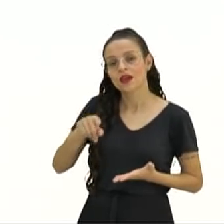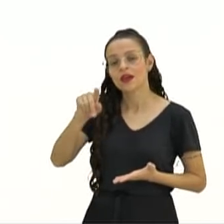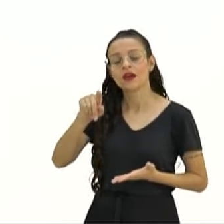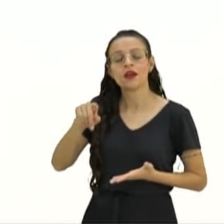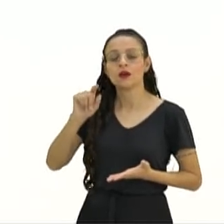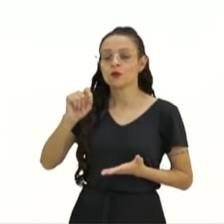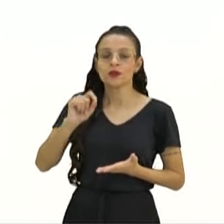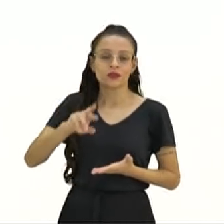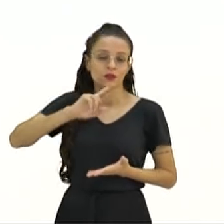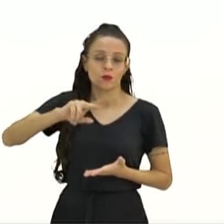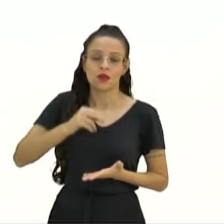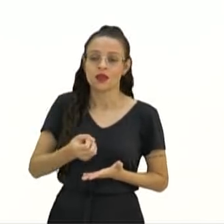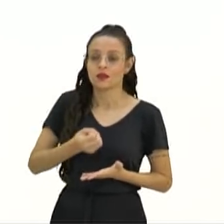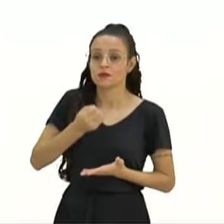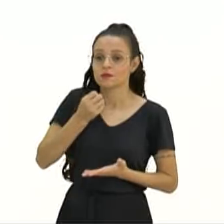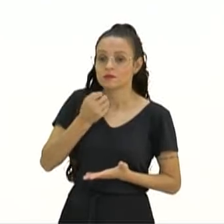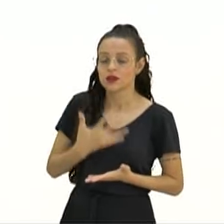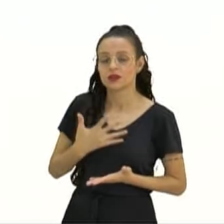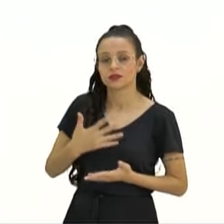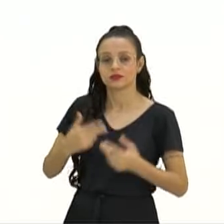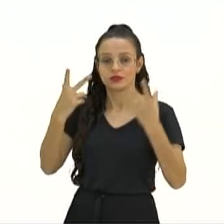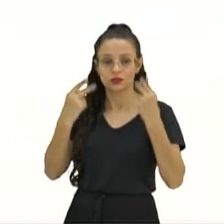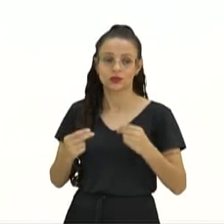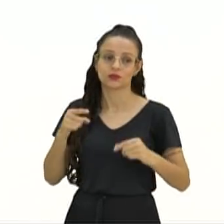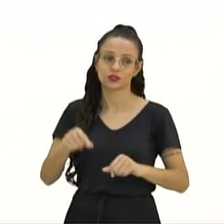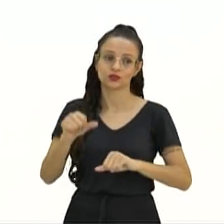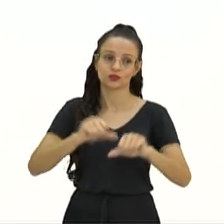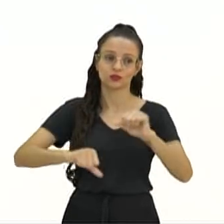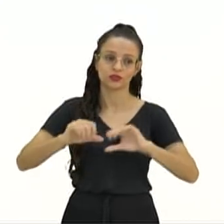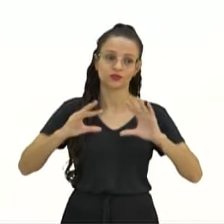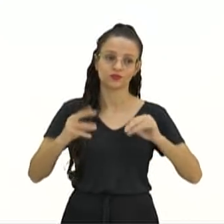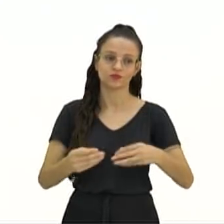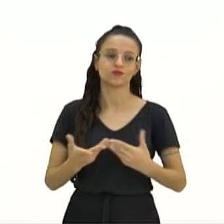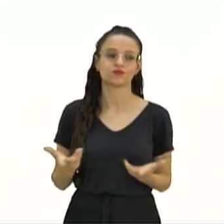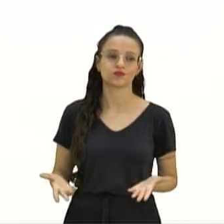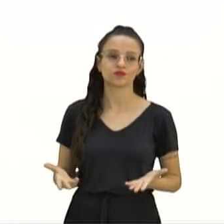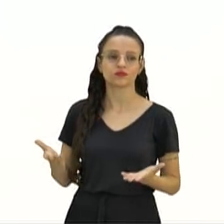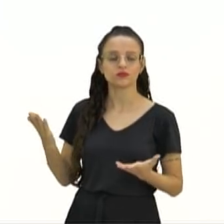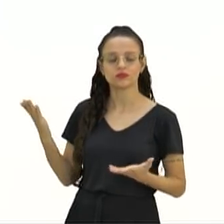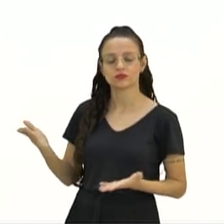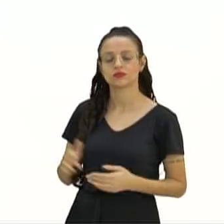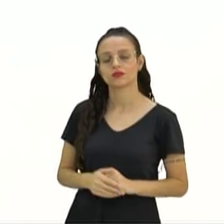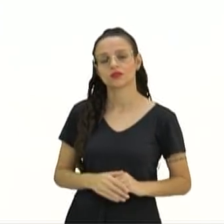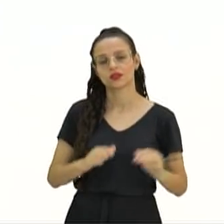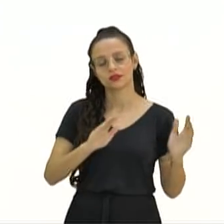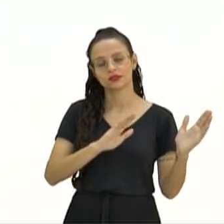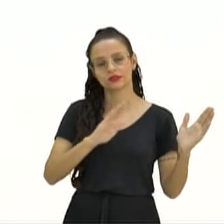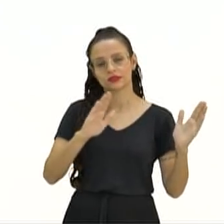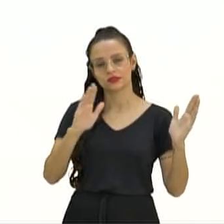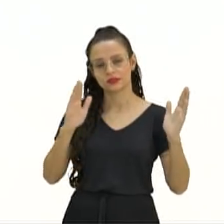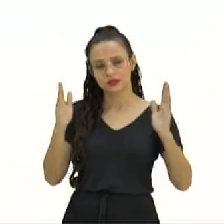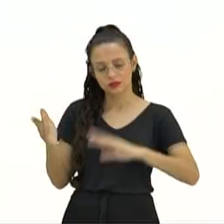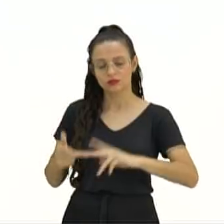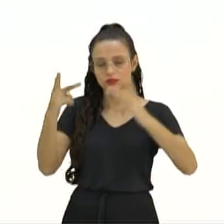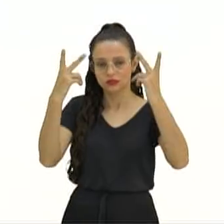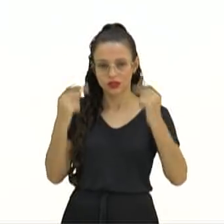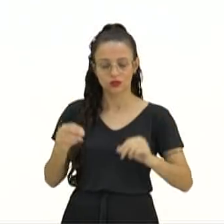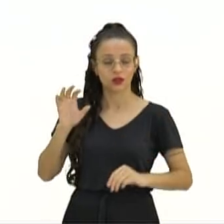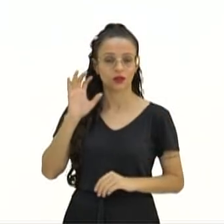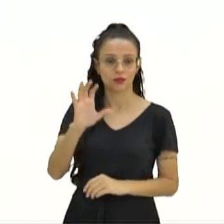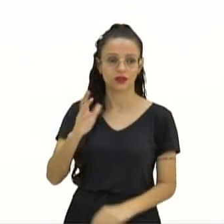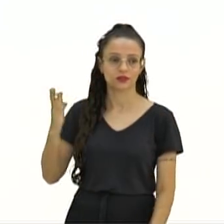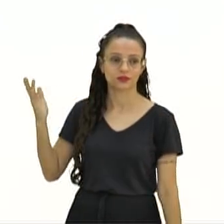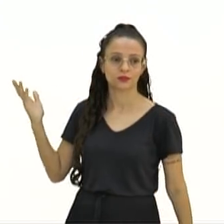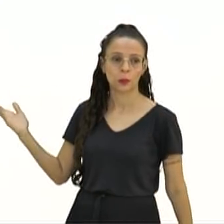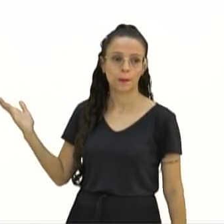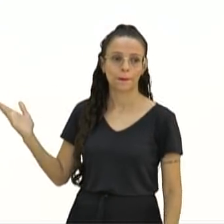um bem natural, e isso muda tudo, né? E aí nós vamos ter ali, o ciclo natural acontece desta forma,